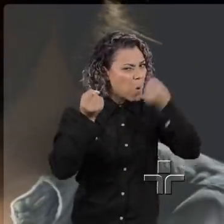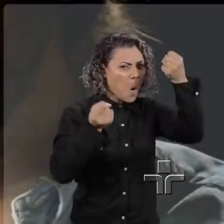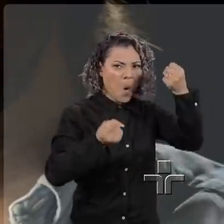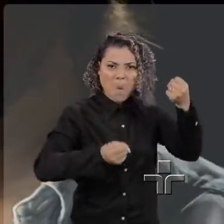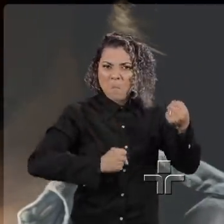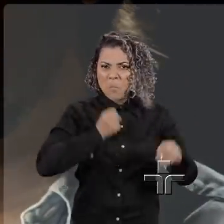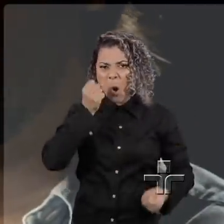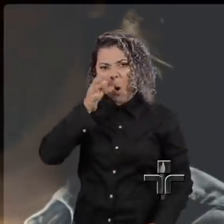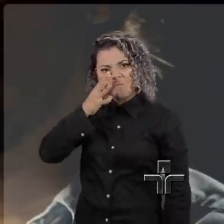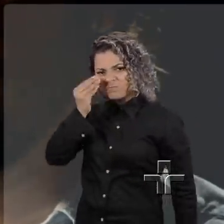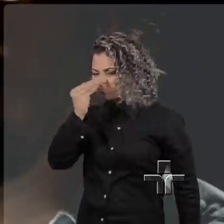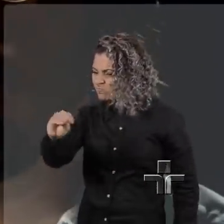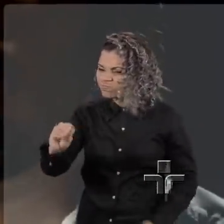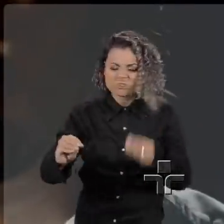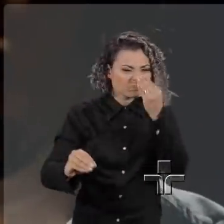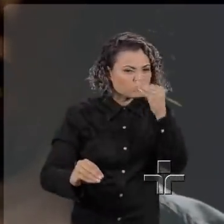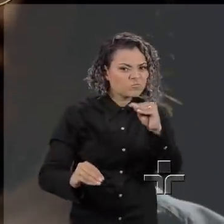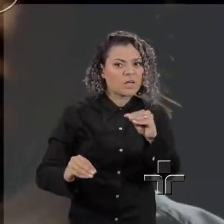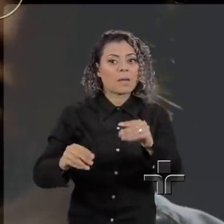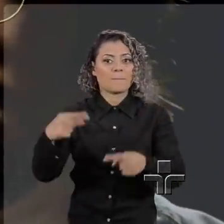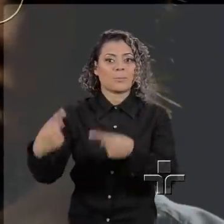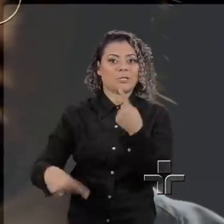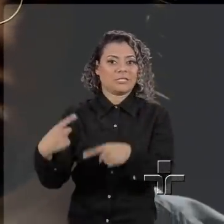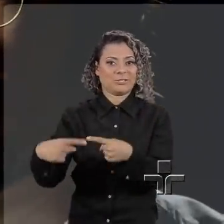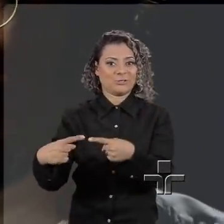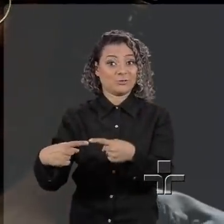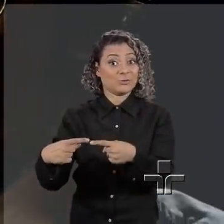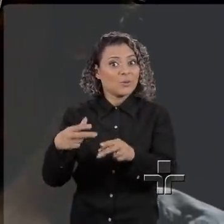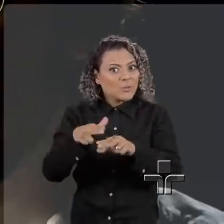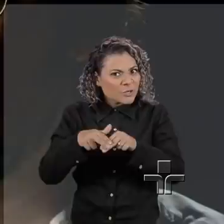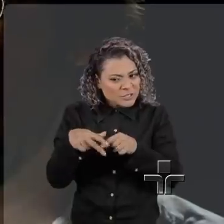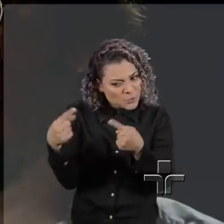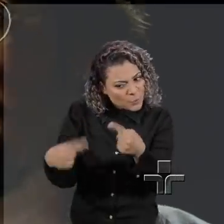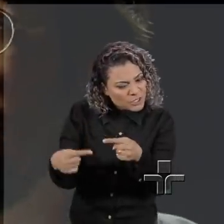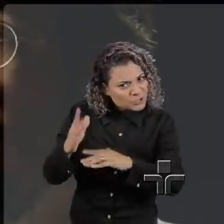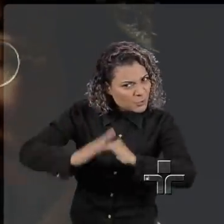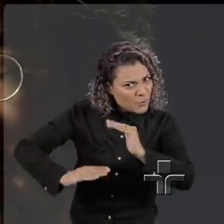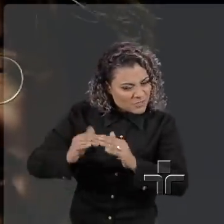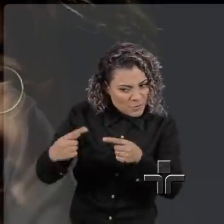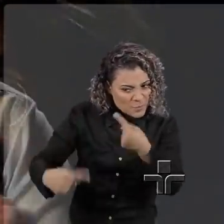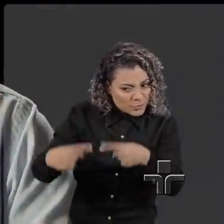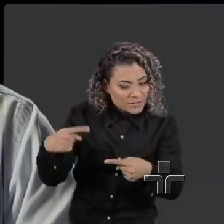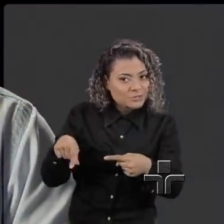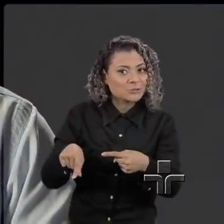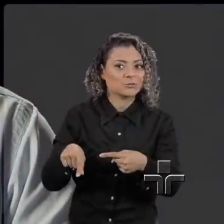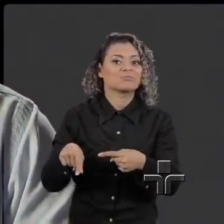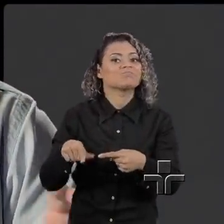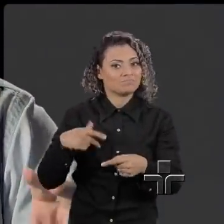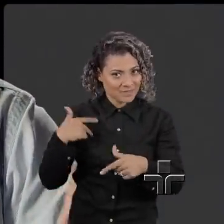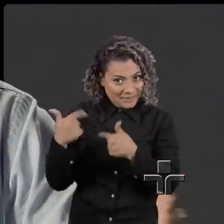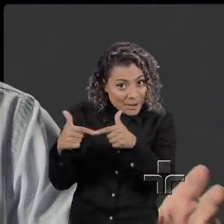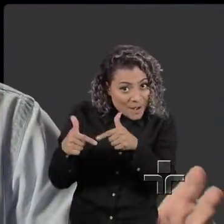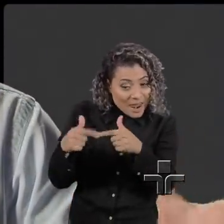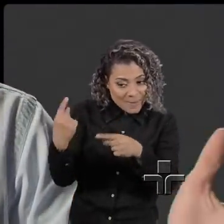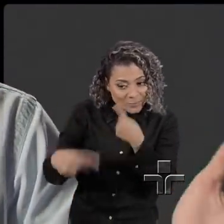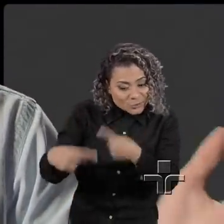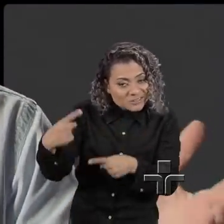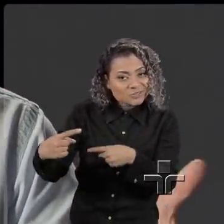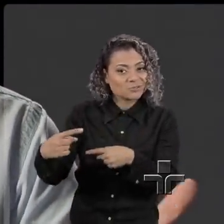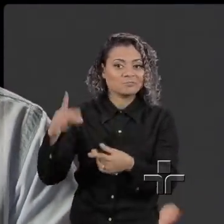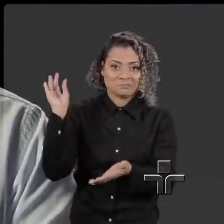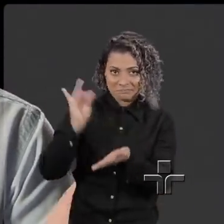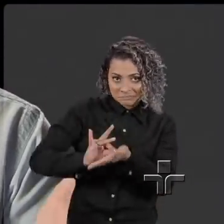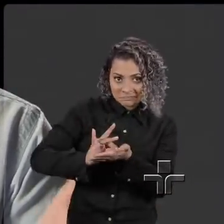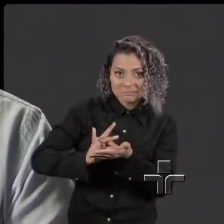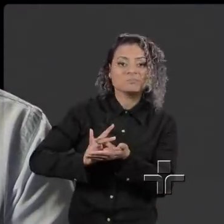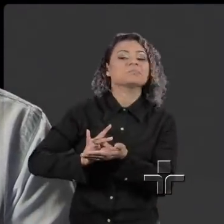até mesmo o ódio contra a política enquanto tal. Então, ser político no Brasil, pertencer à classe política, ser visto como